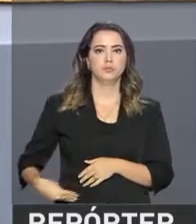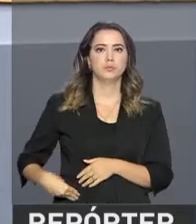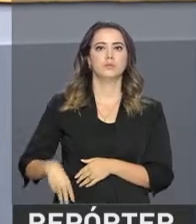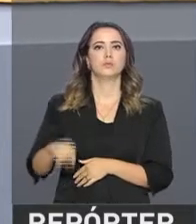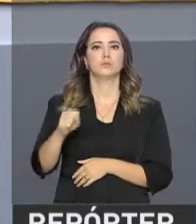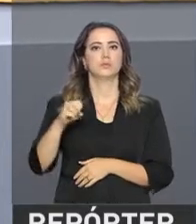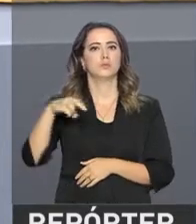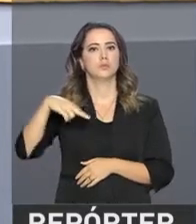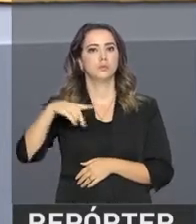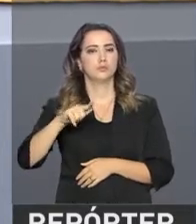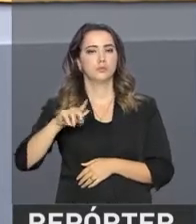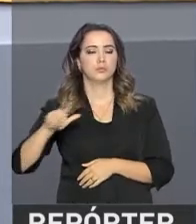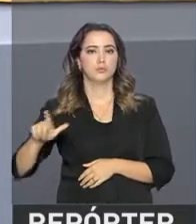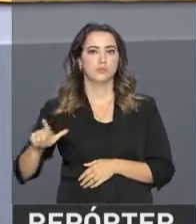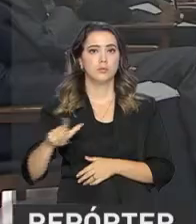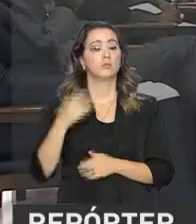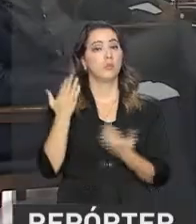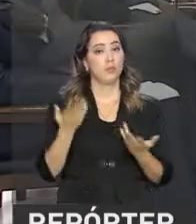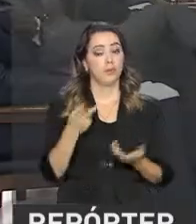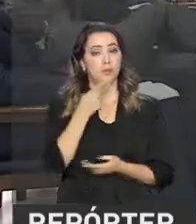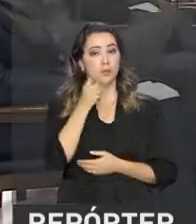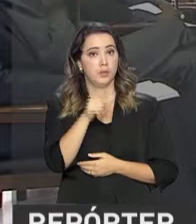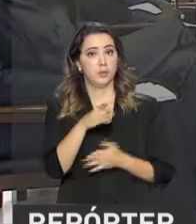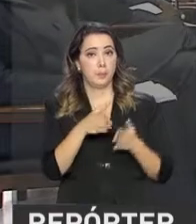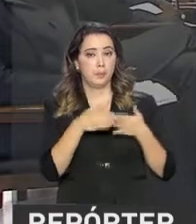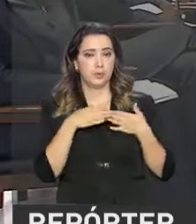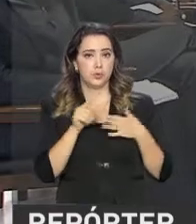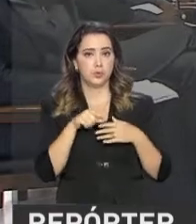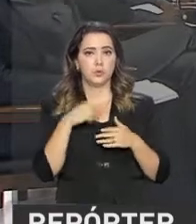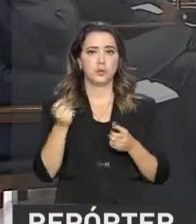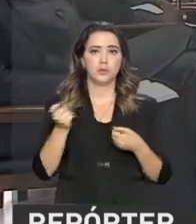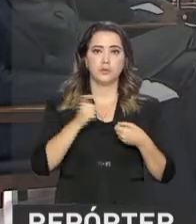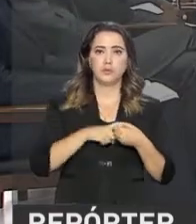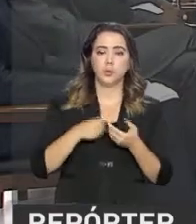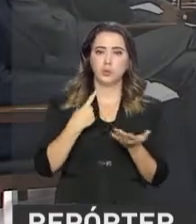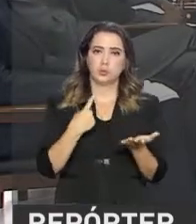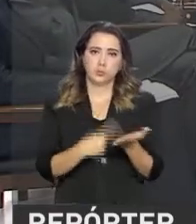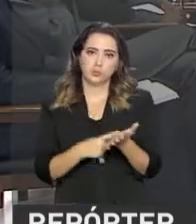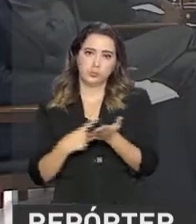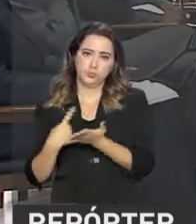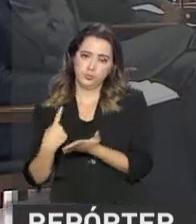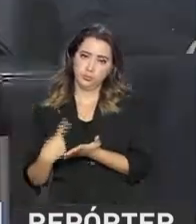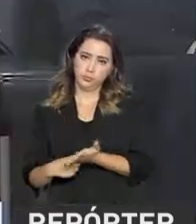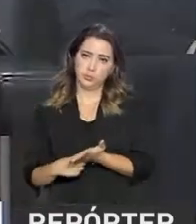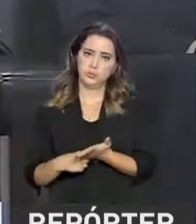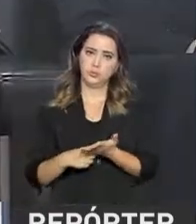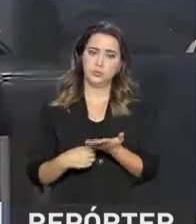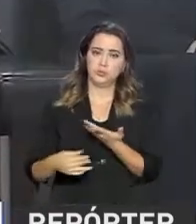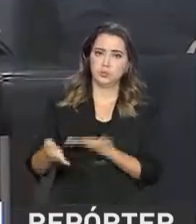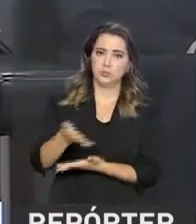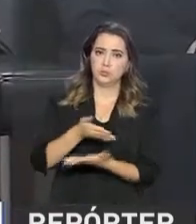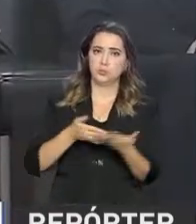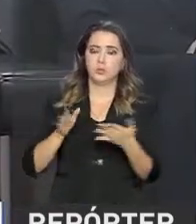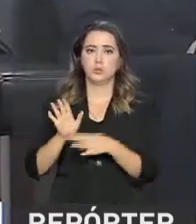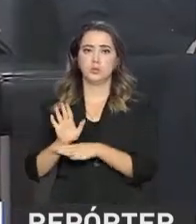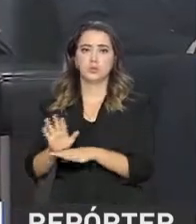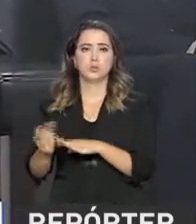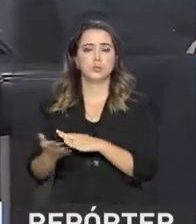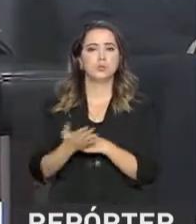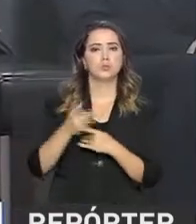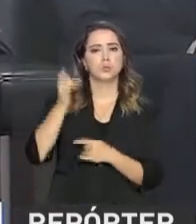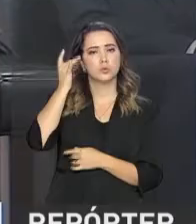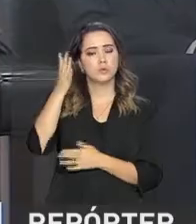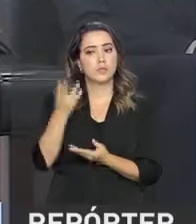primeiro-ministro da República do Senegal. Michel Temer pediu para que seja retomada a negociação do Acordo de Cooperação e